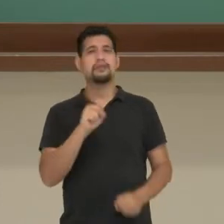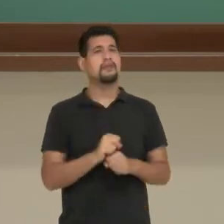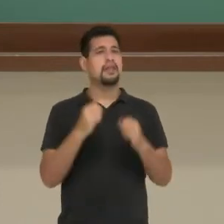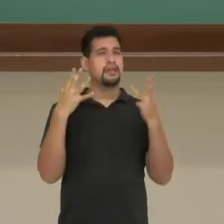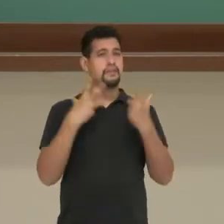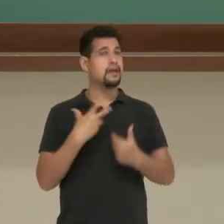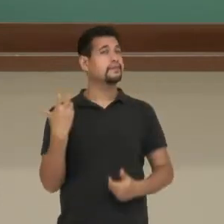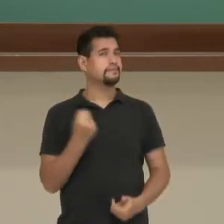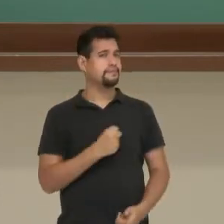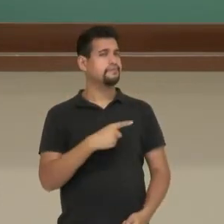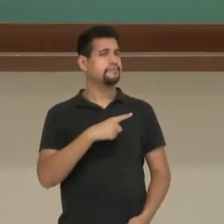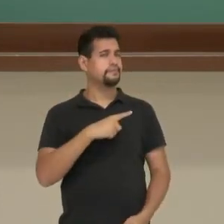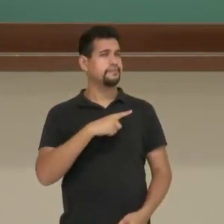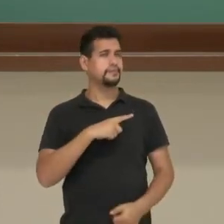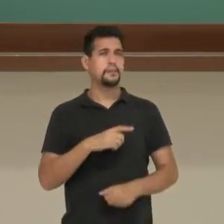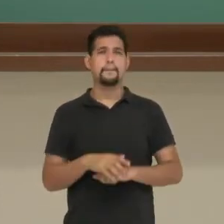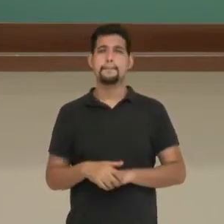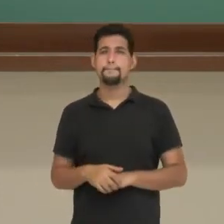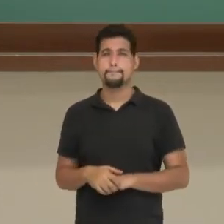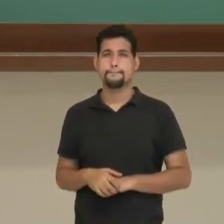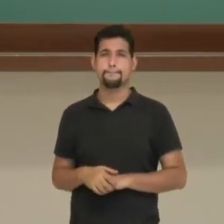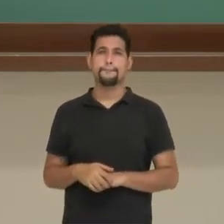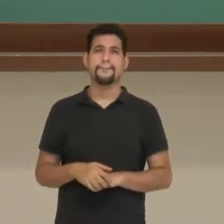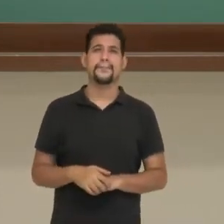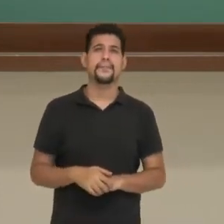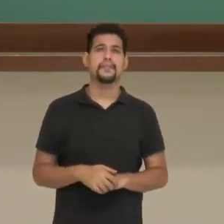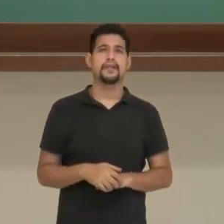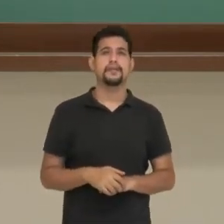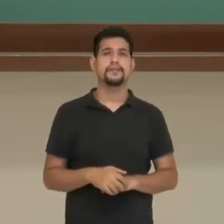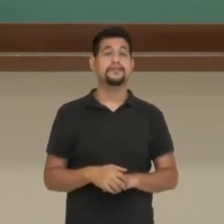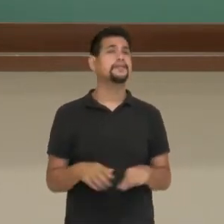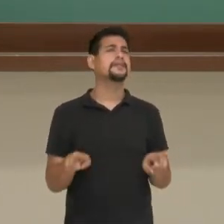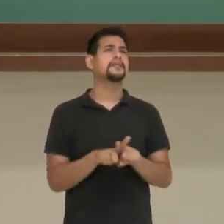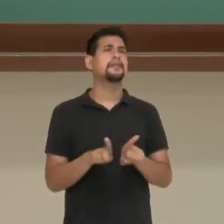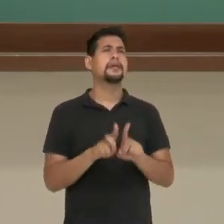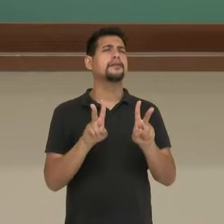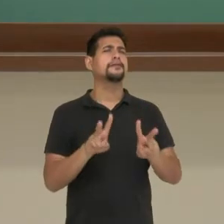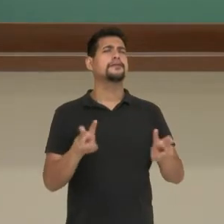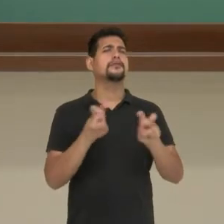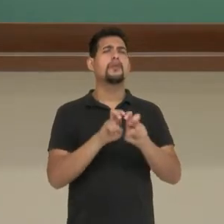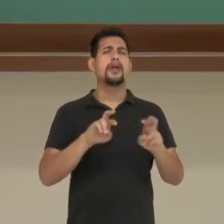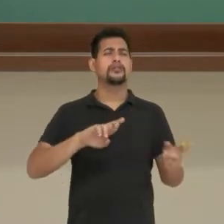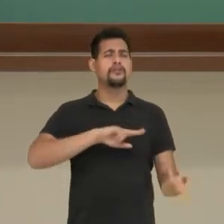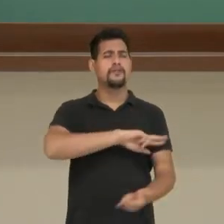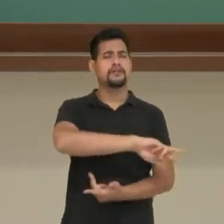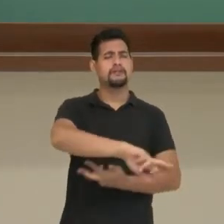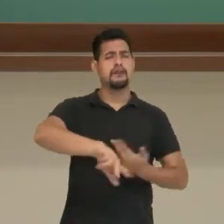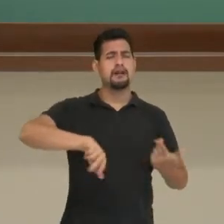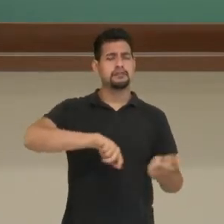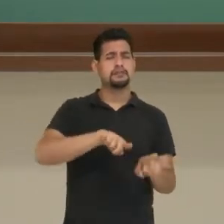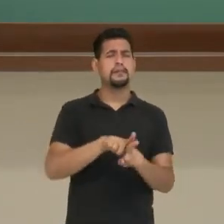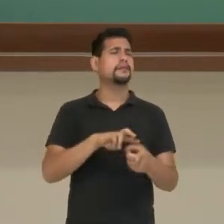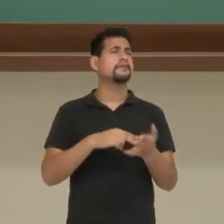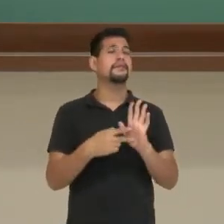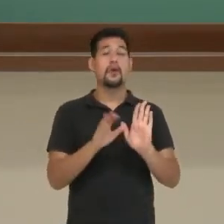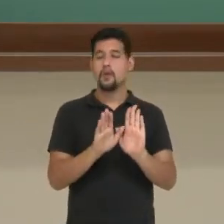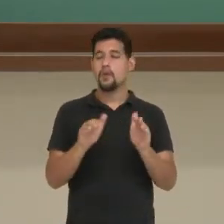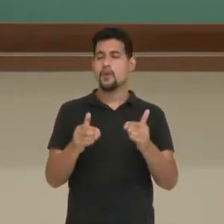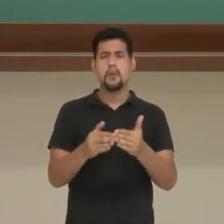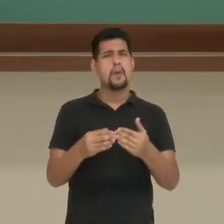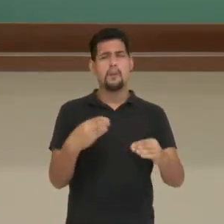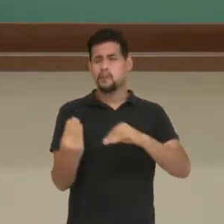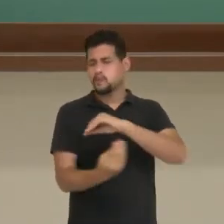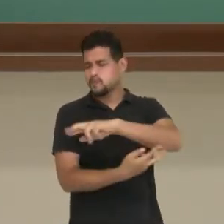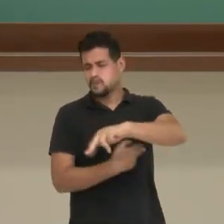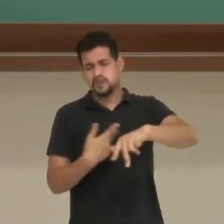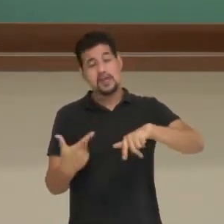mamíferos, ok? Opa. Com relação à diversidade, né? É um grupo muito diverso,